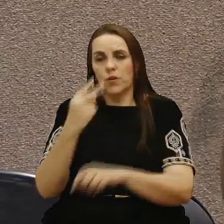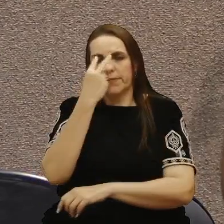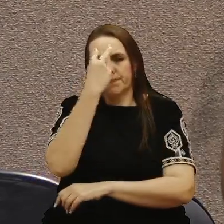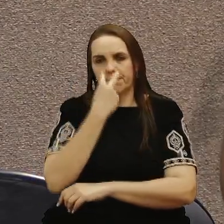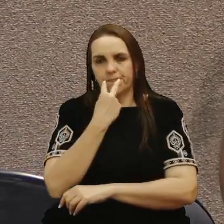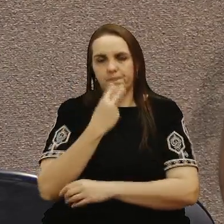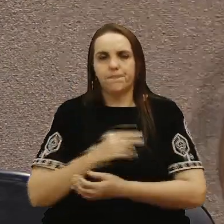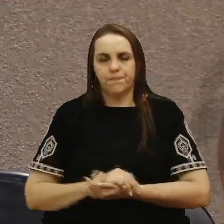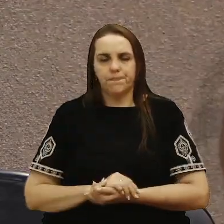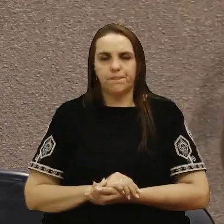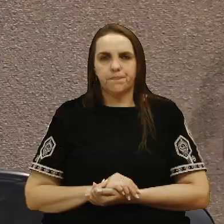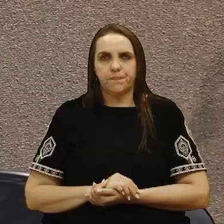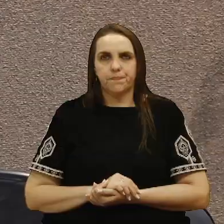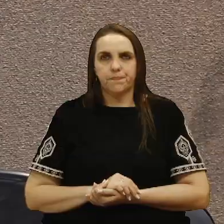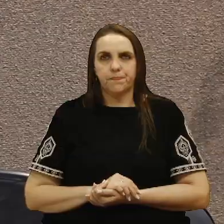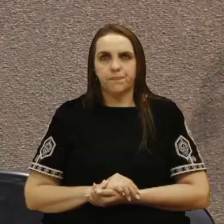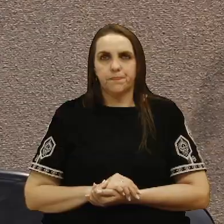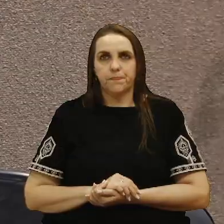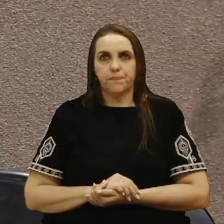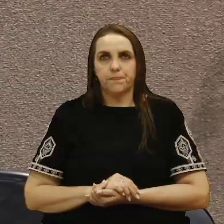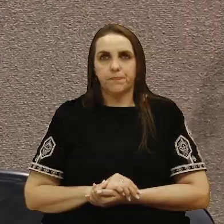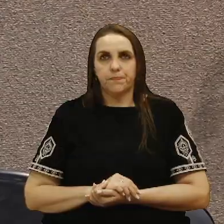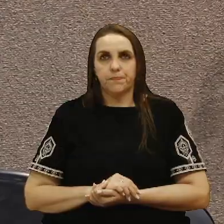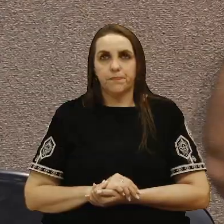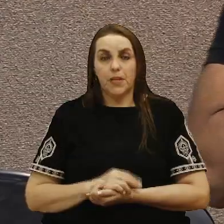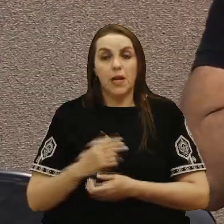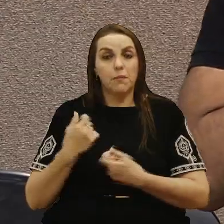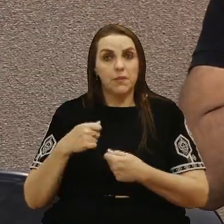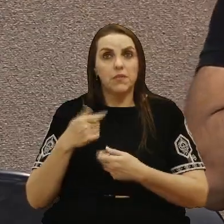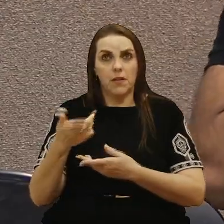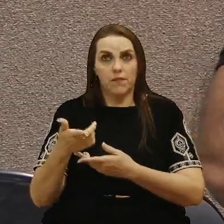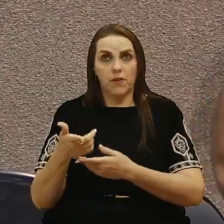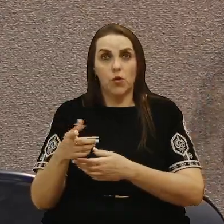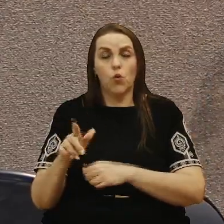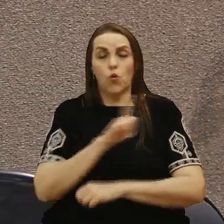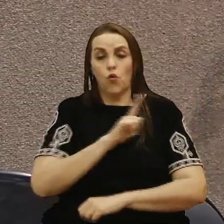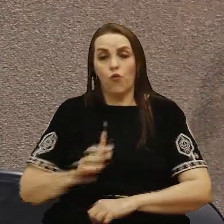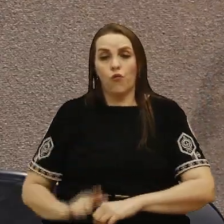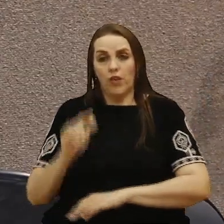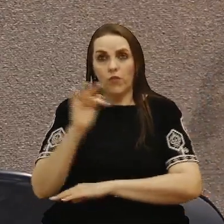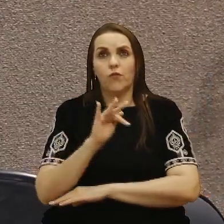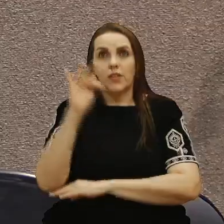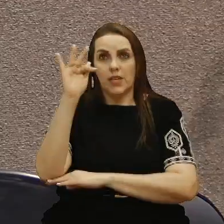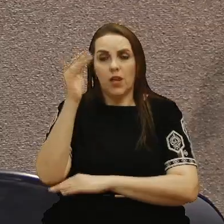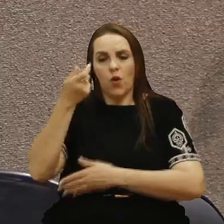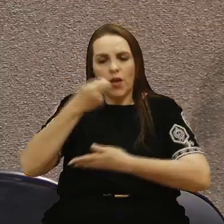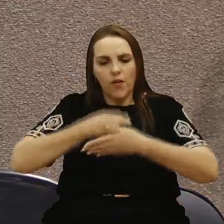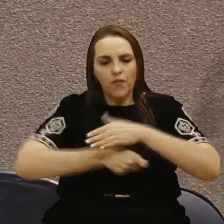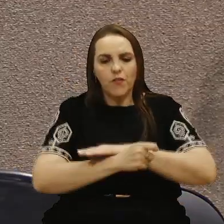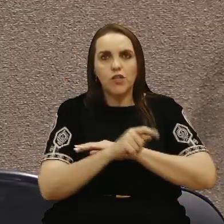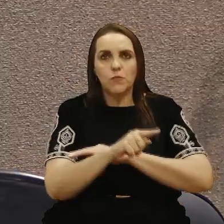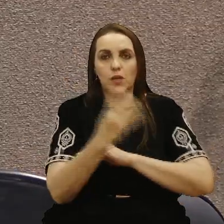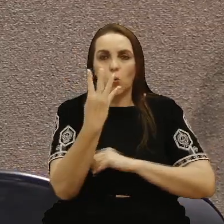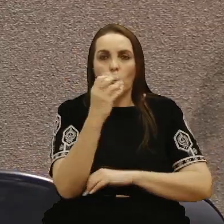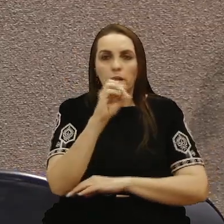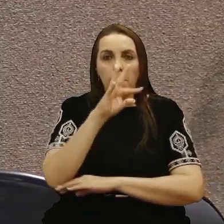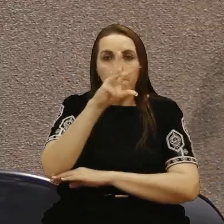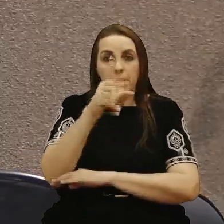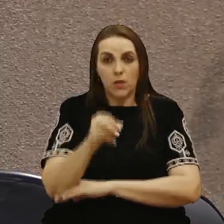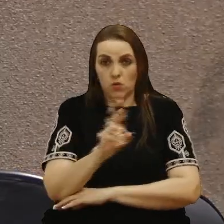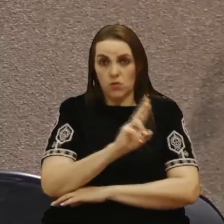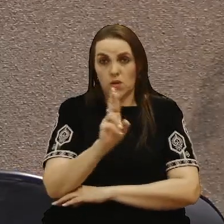deficiência. Ao invés de o governo federal ter investido 40 milhões,